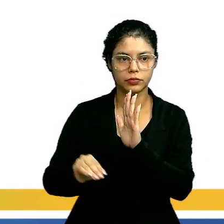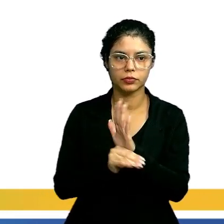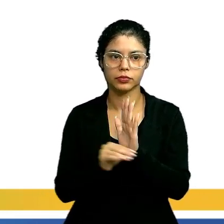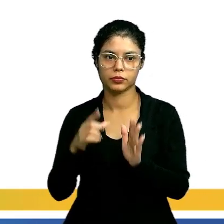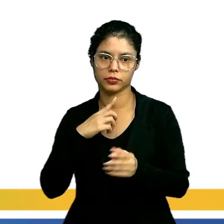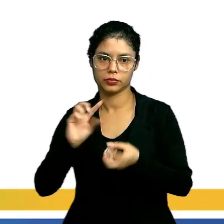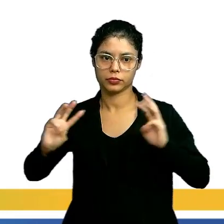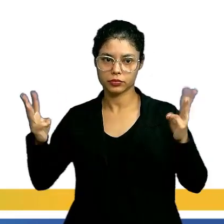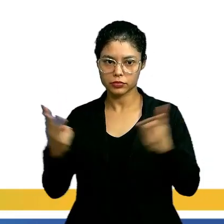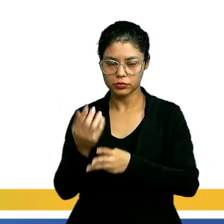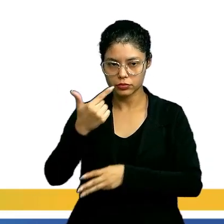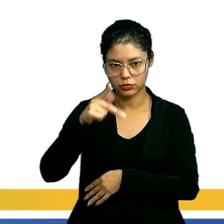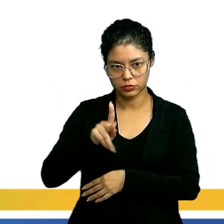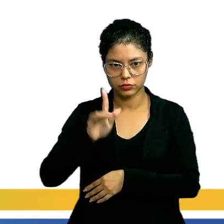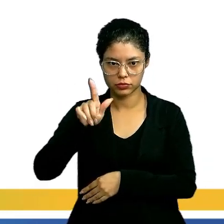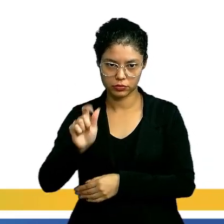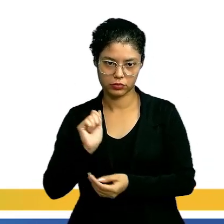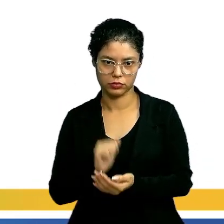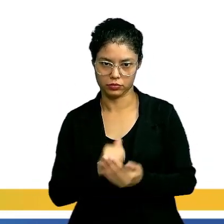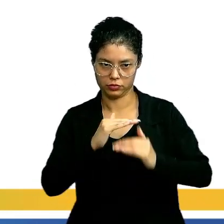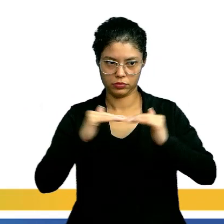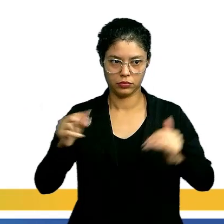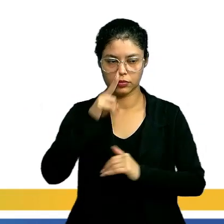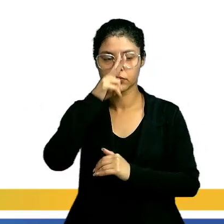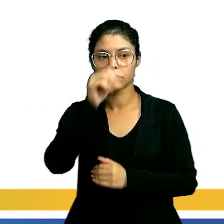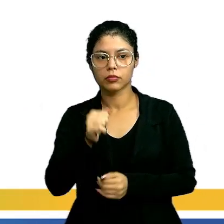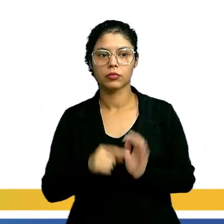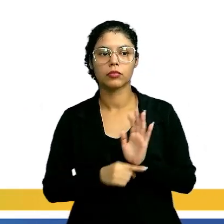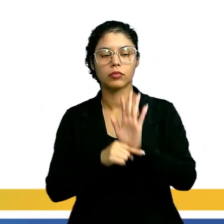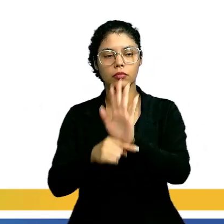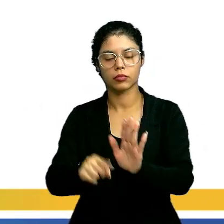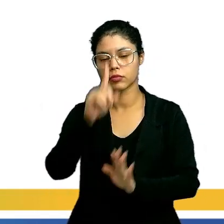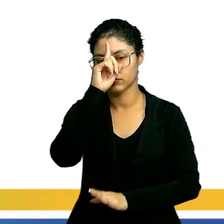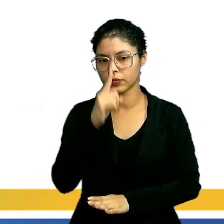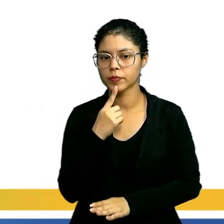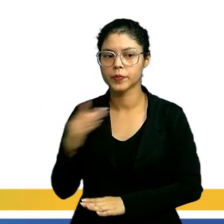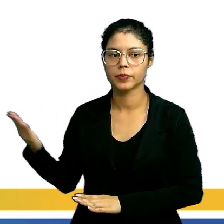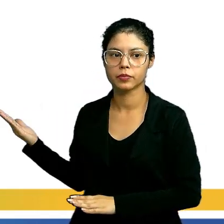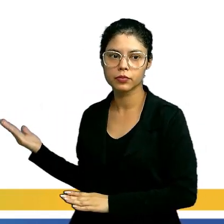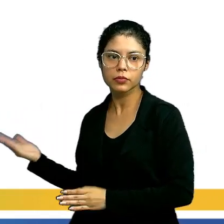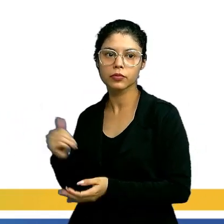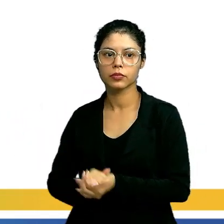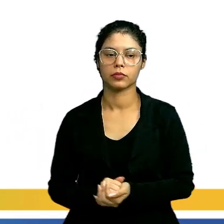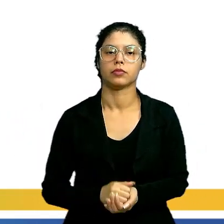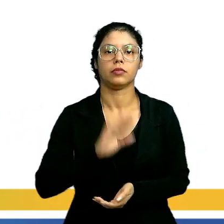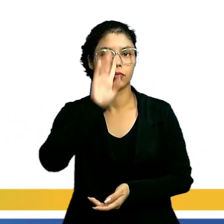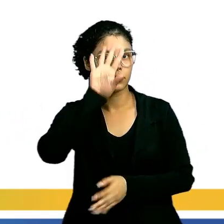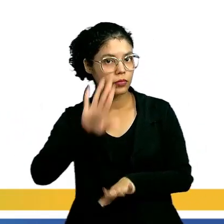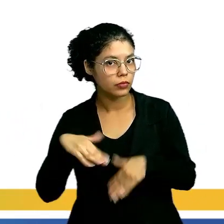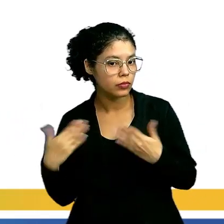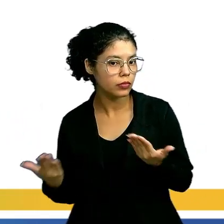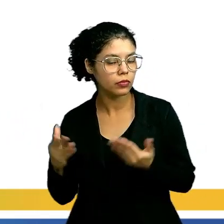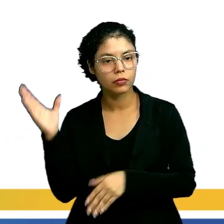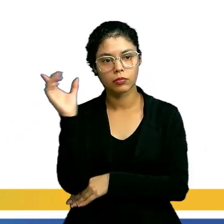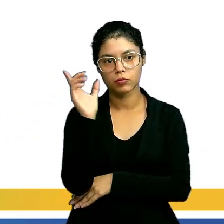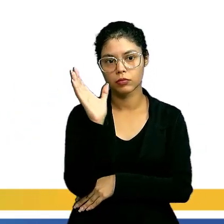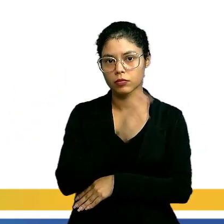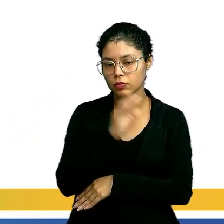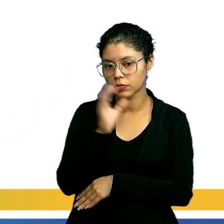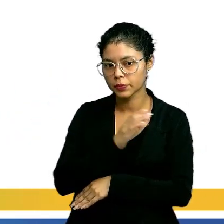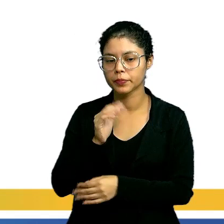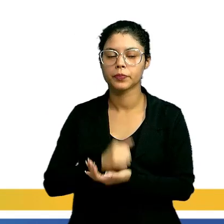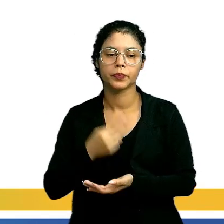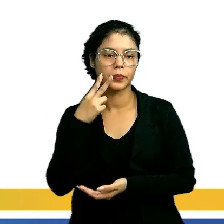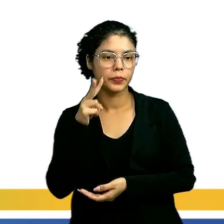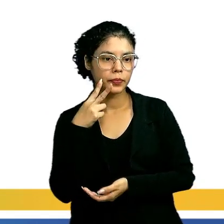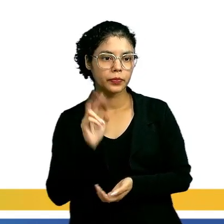tem uma massa de 2 kg e está submetido às forças indicadas na figura. Queremos saber qual a sua aceleração.